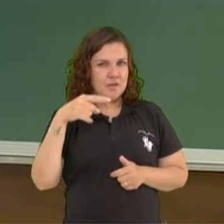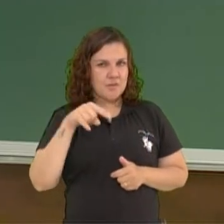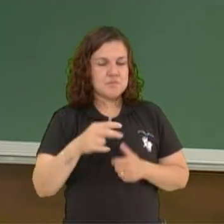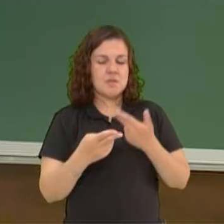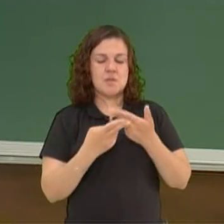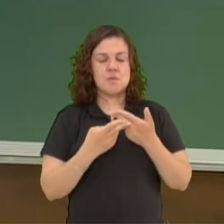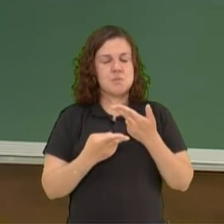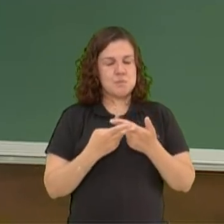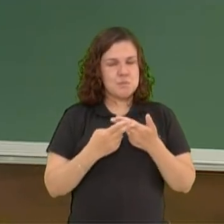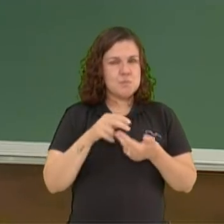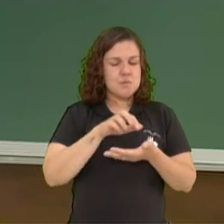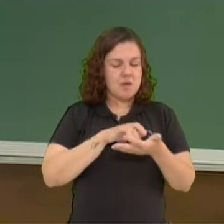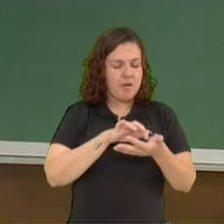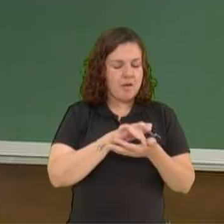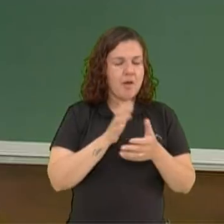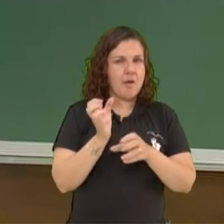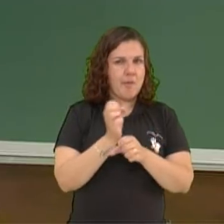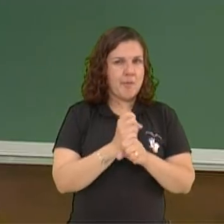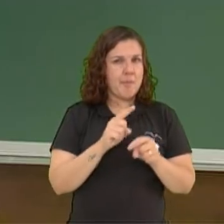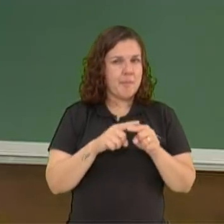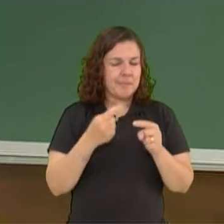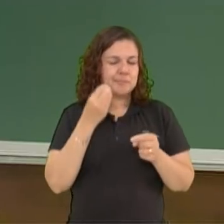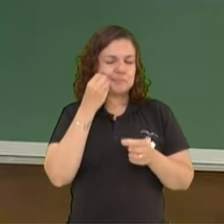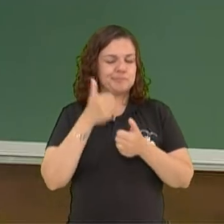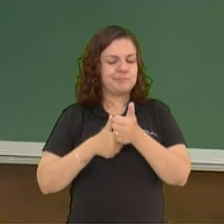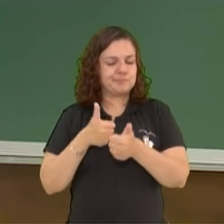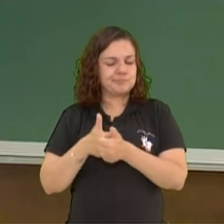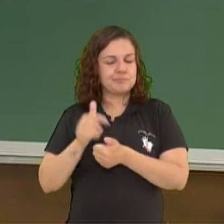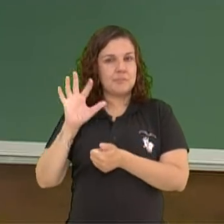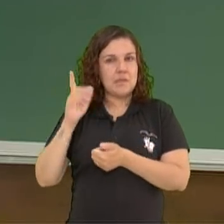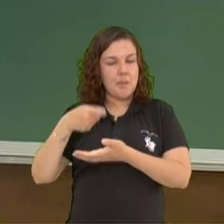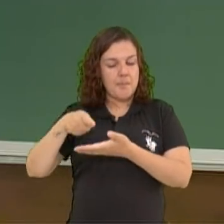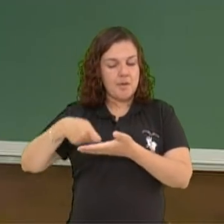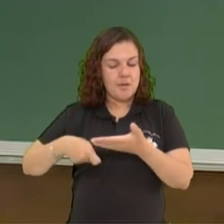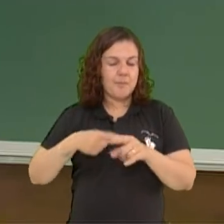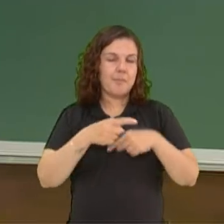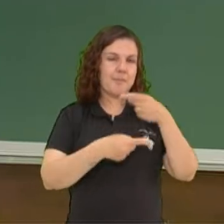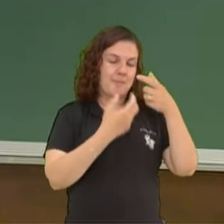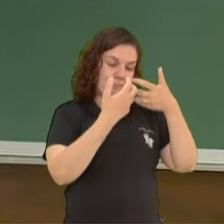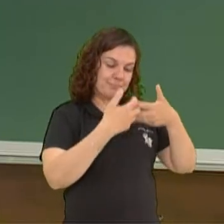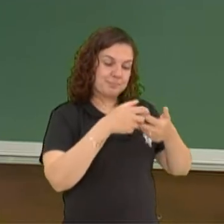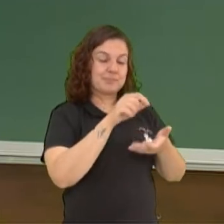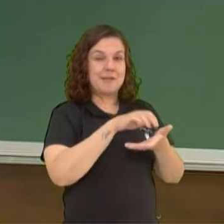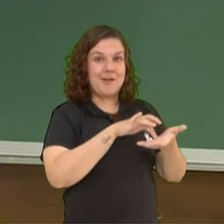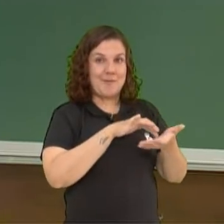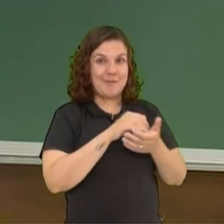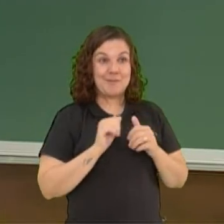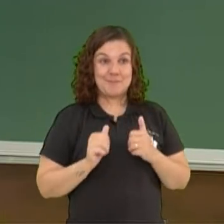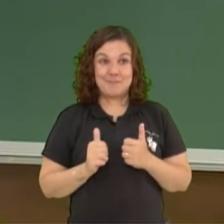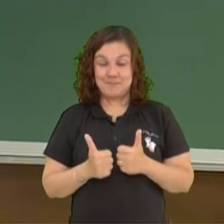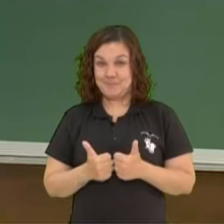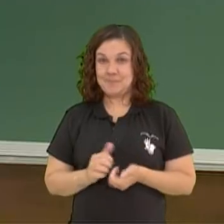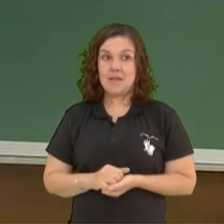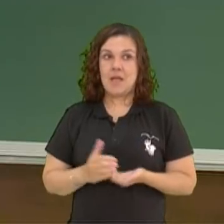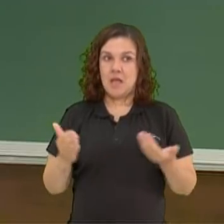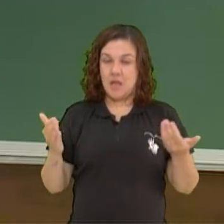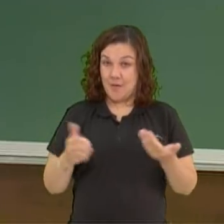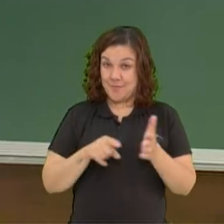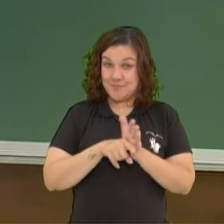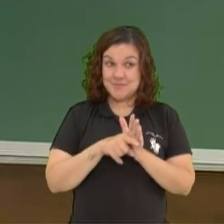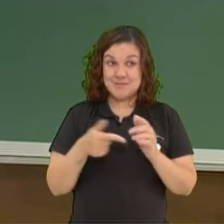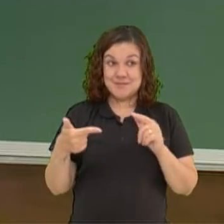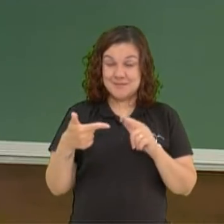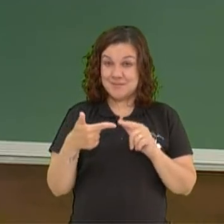usam a calculadora, né? Mas tenta fazer no caderno e faz na calculadora para ver se deu certo, beleza? Então, né, vamos praticar